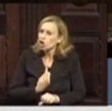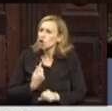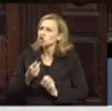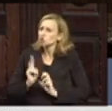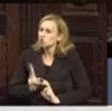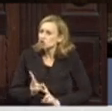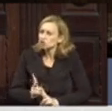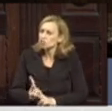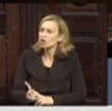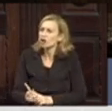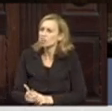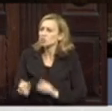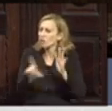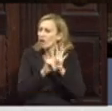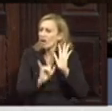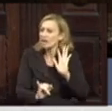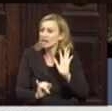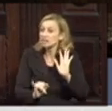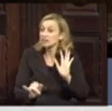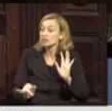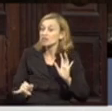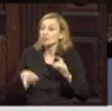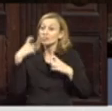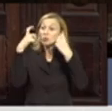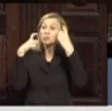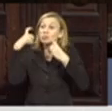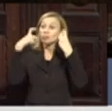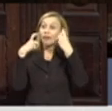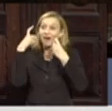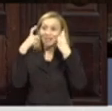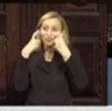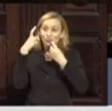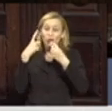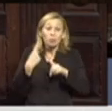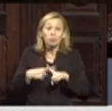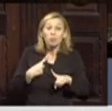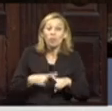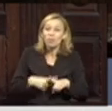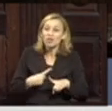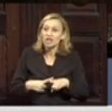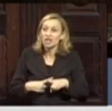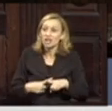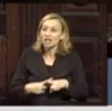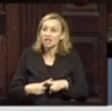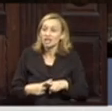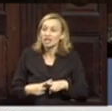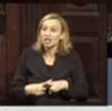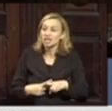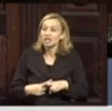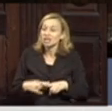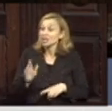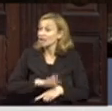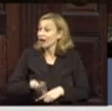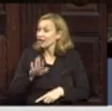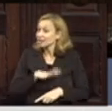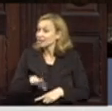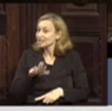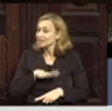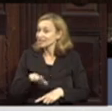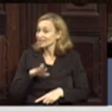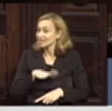pedindo benevolência de ninguém, não, que é um profissional de nível superior, que o que ele está querendo é o direito legítimo